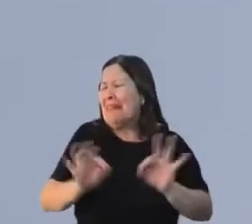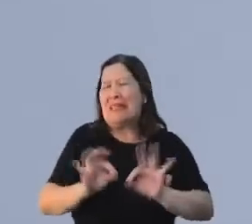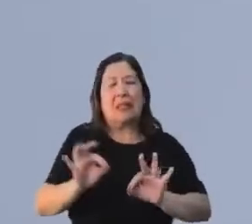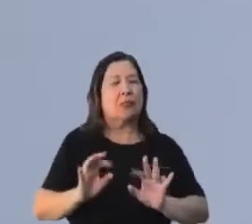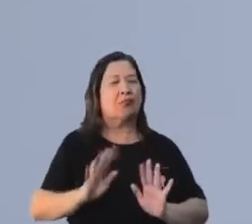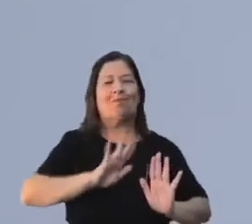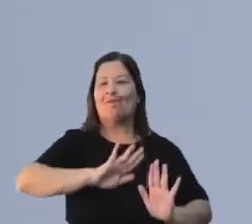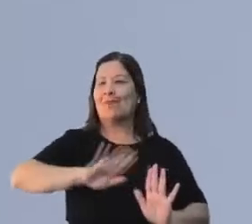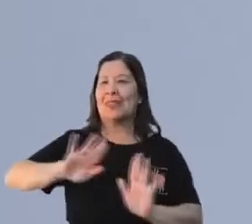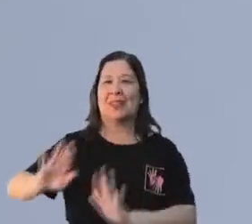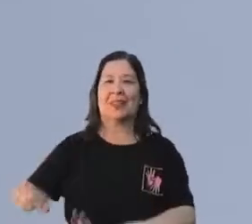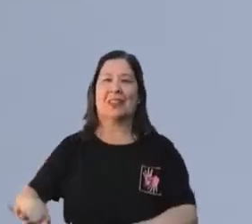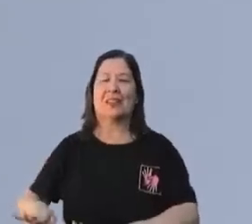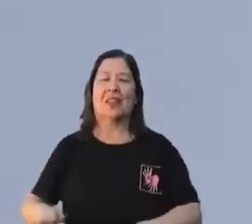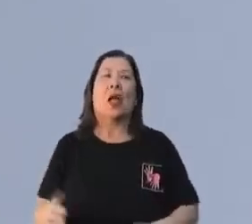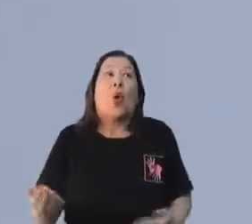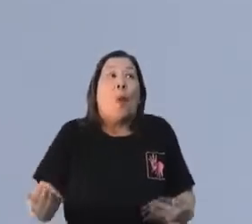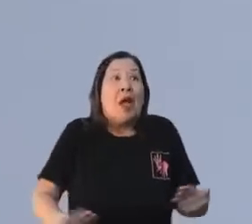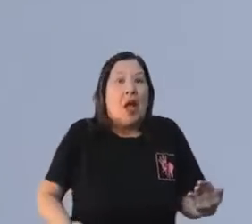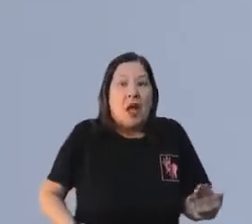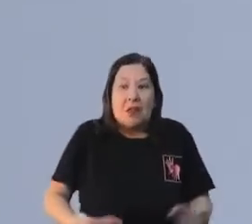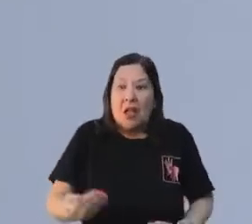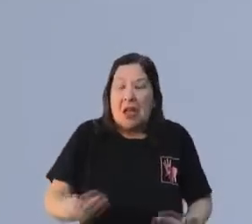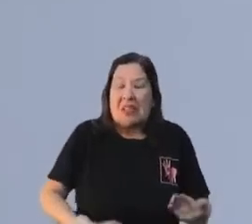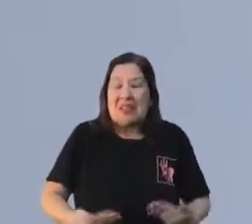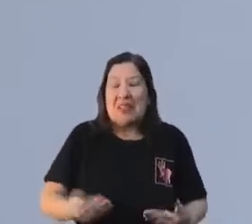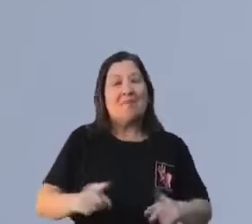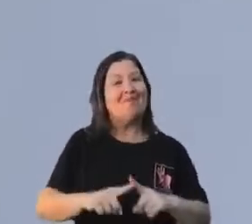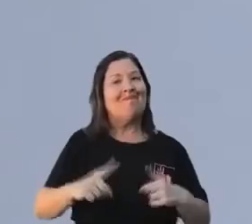fazemos, mas não fazemos de todo o nosso coração.